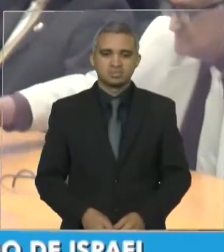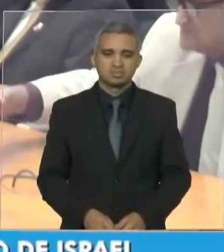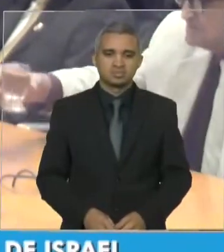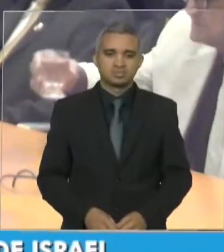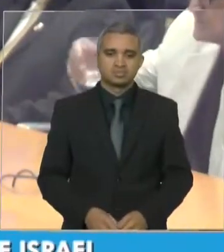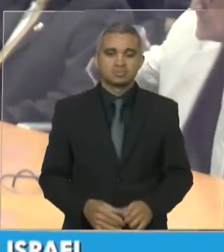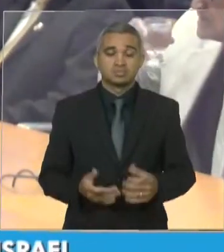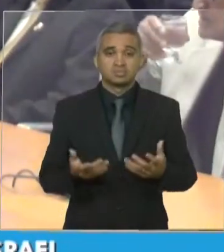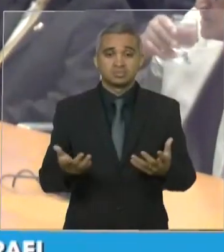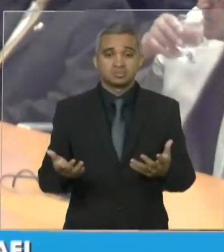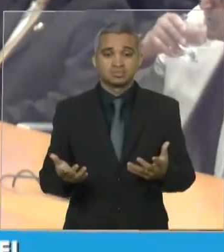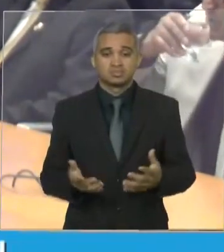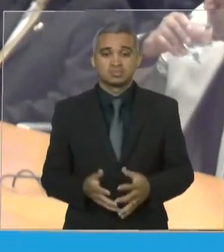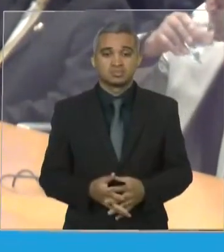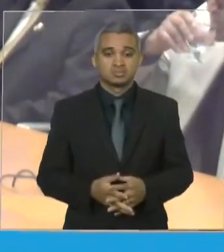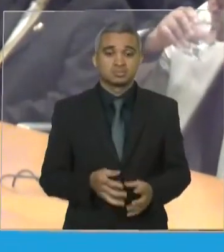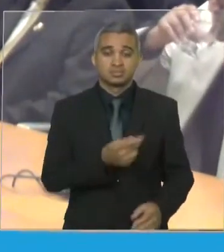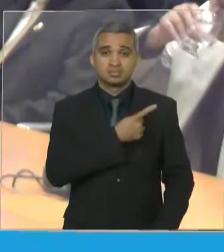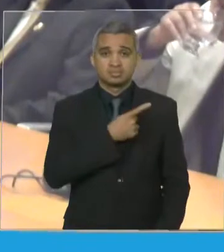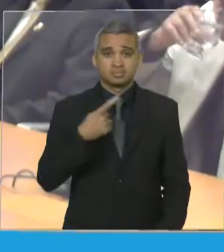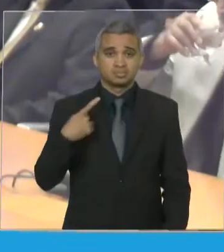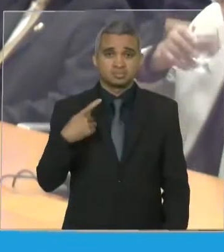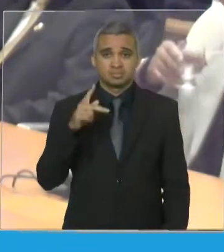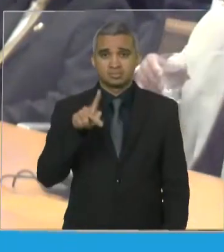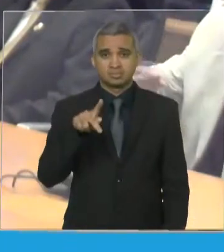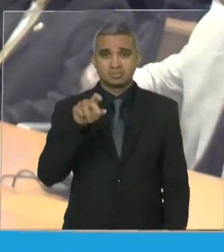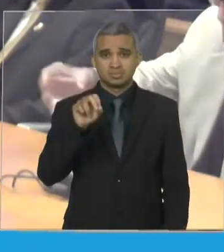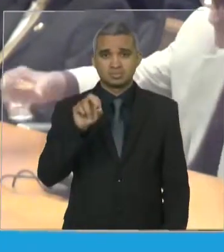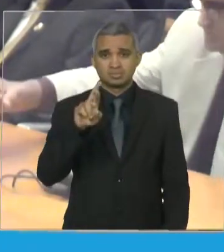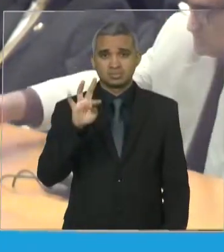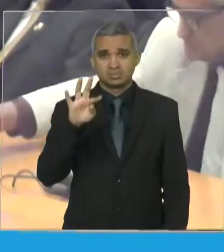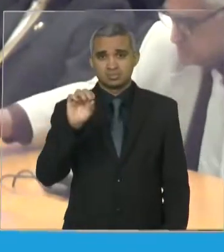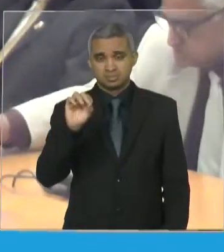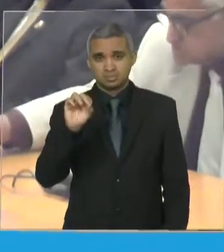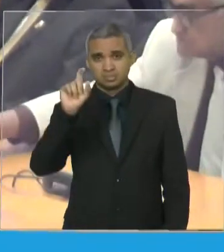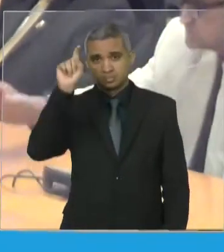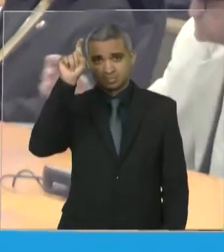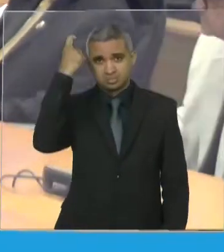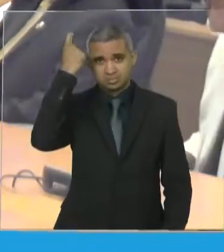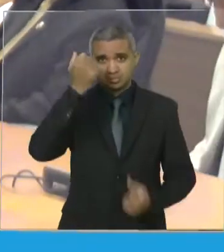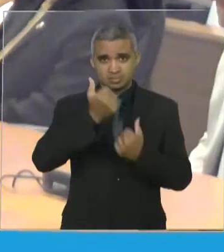Queridos, o meu pastor Porto, ex-vice-governador,